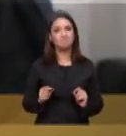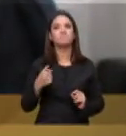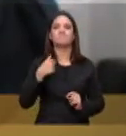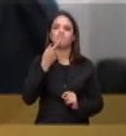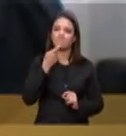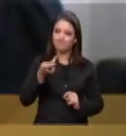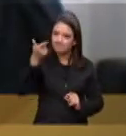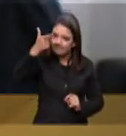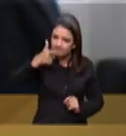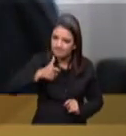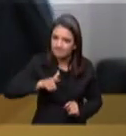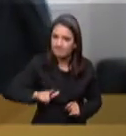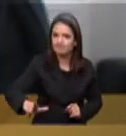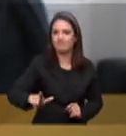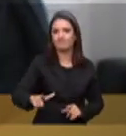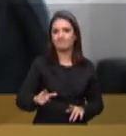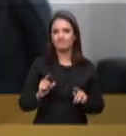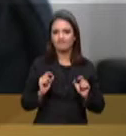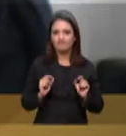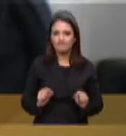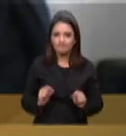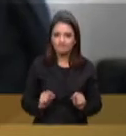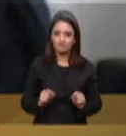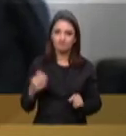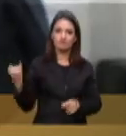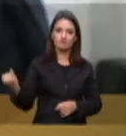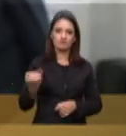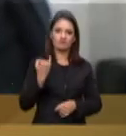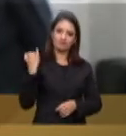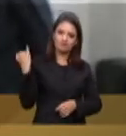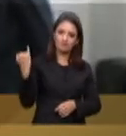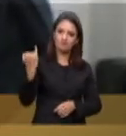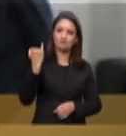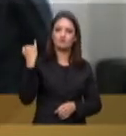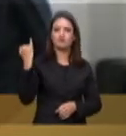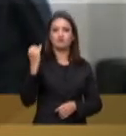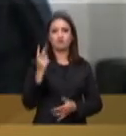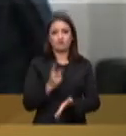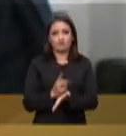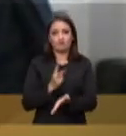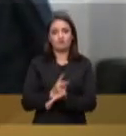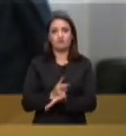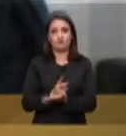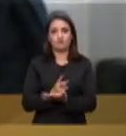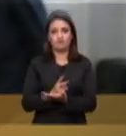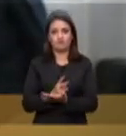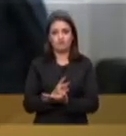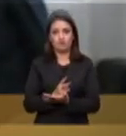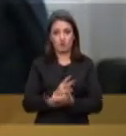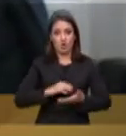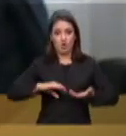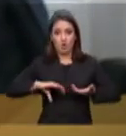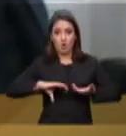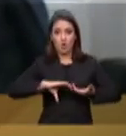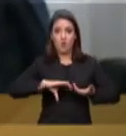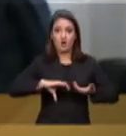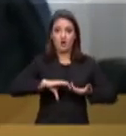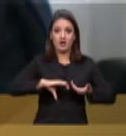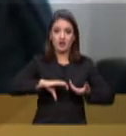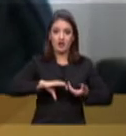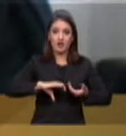Eu repito, insisto, que é absolutamente essencial que na aprovação pelo Congresso Nacional